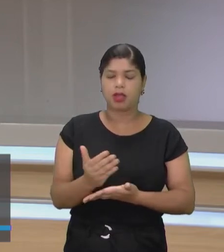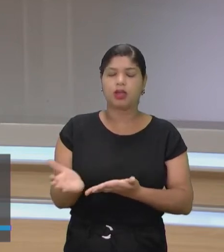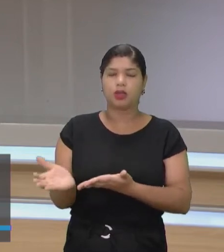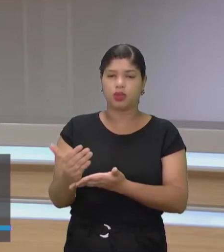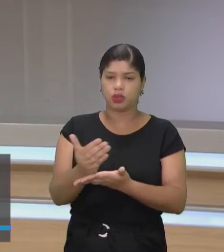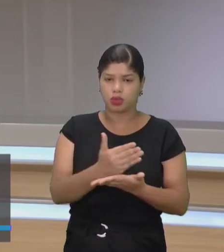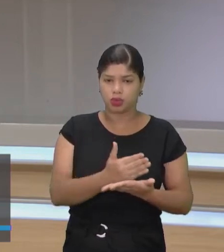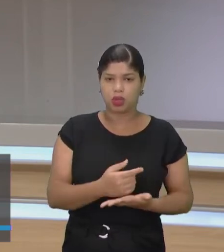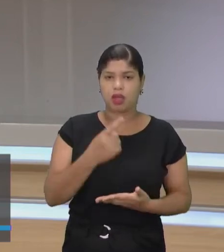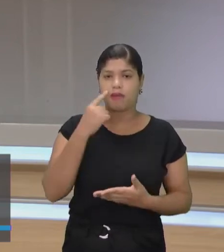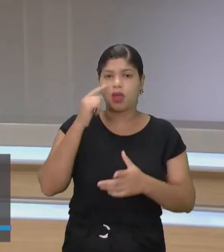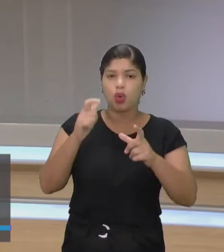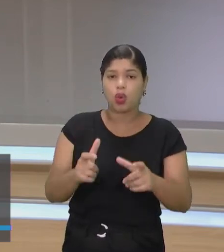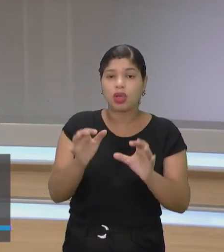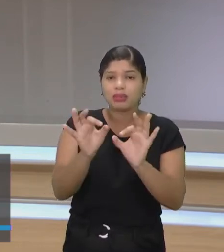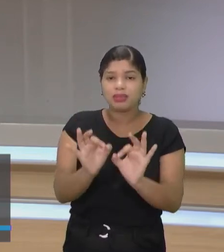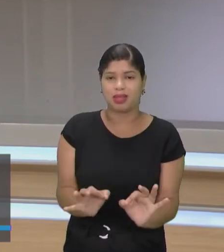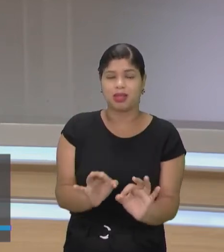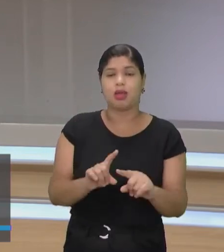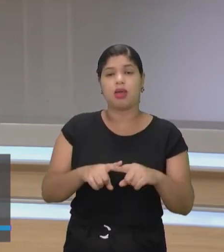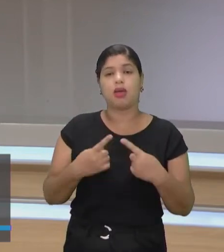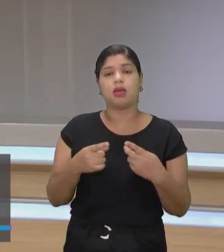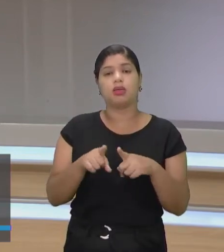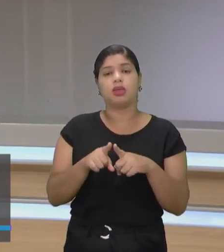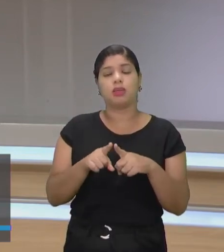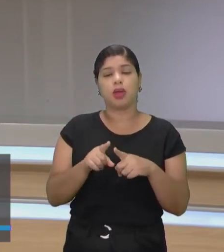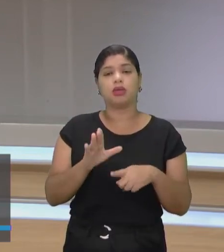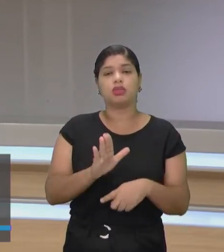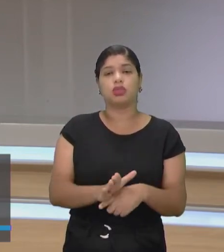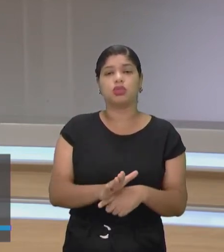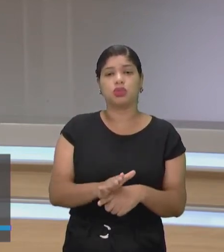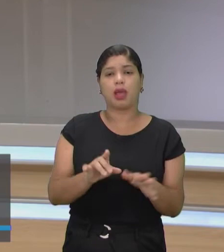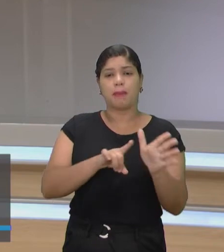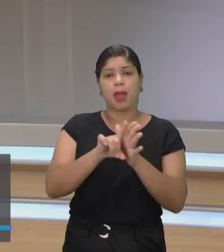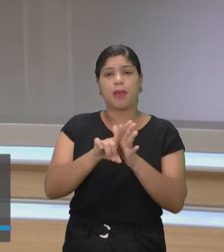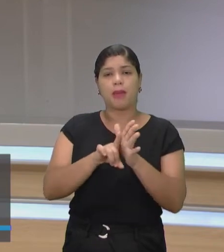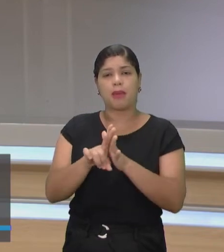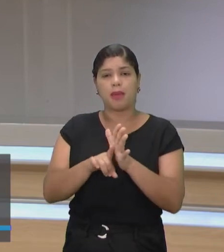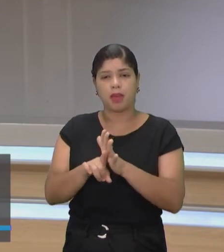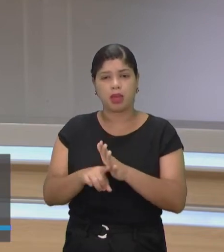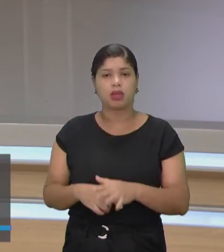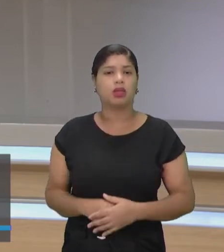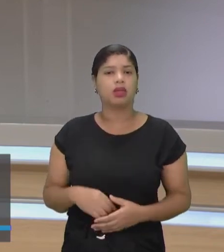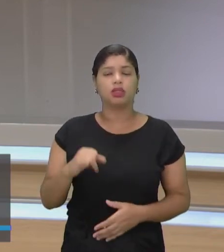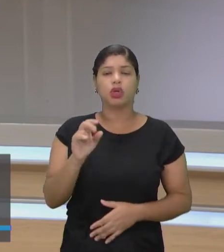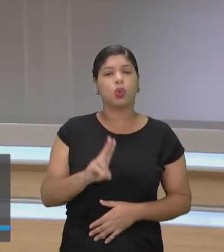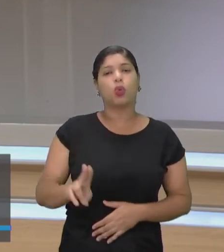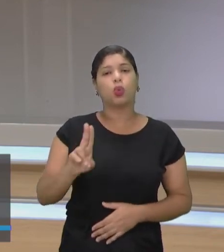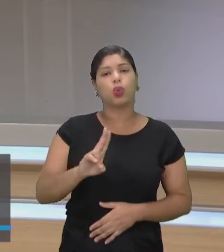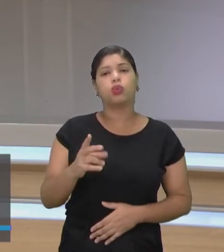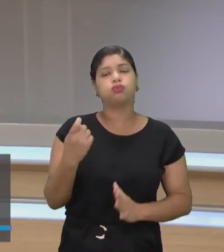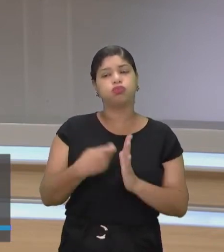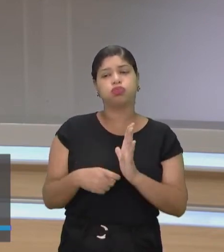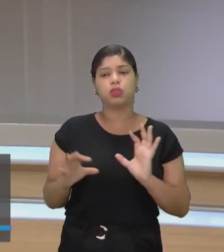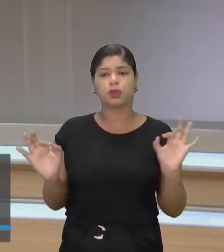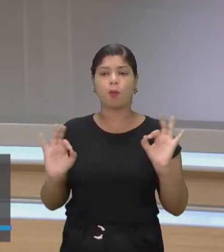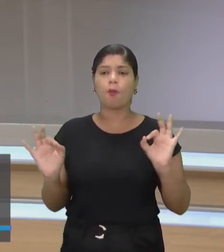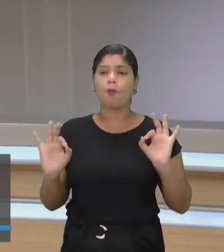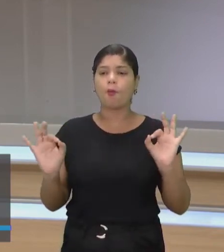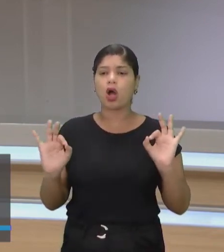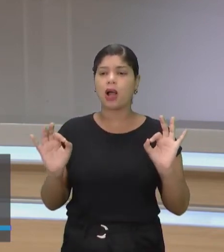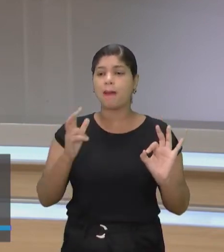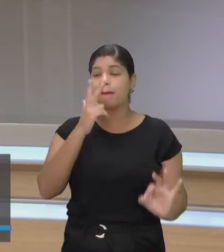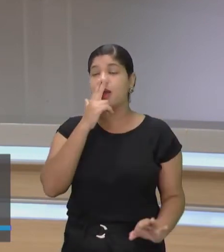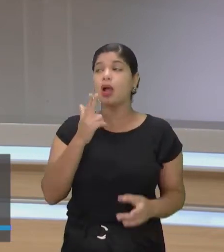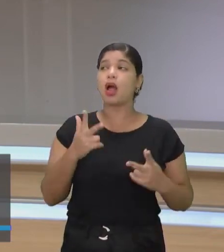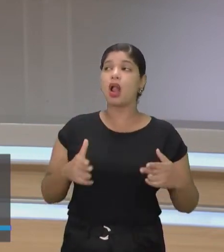coletar e designar para o lado correto, mas também auxiliar a fiscalização a pegar quem não está utilizando a taxa, não está tentando